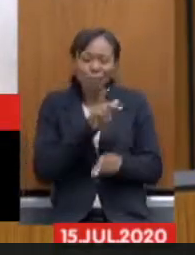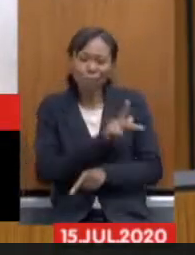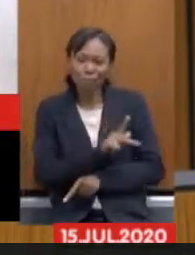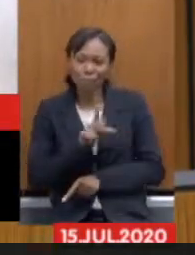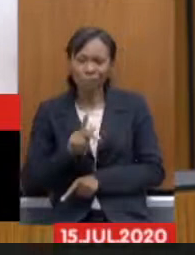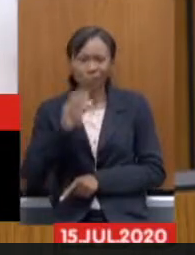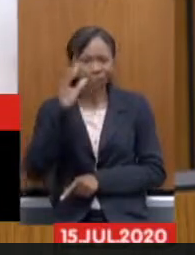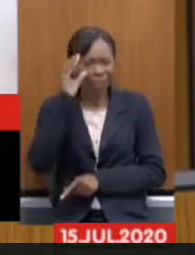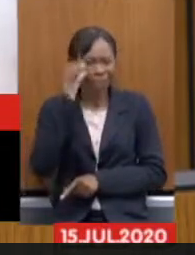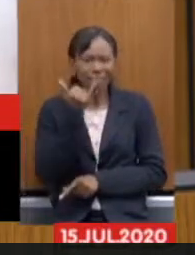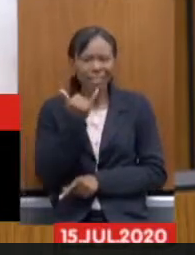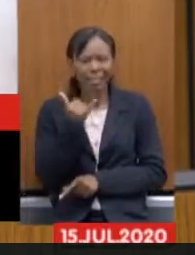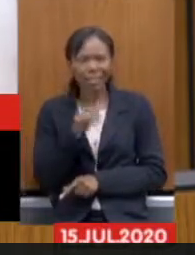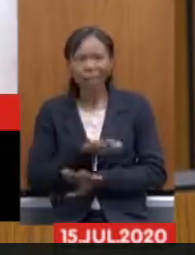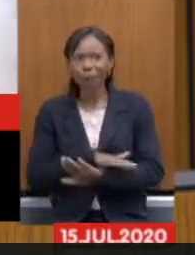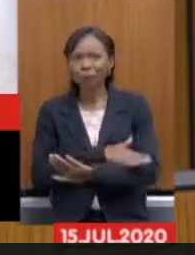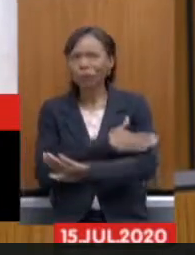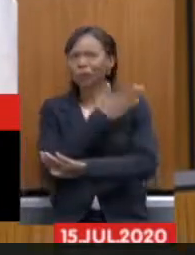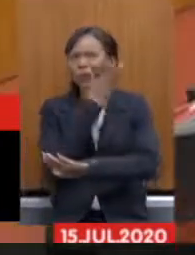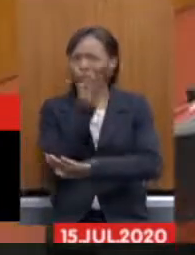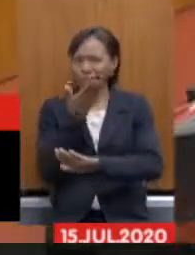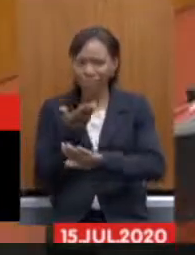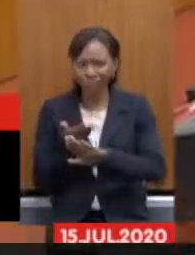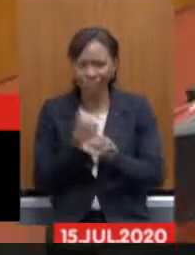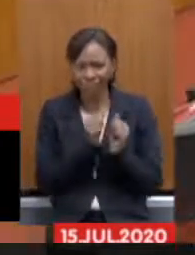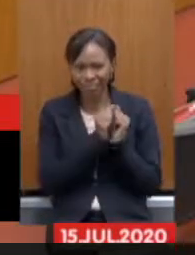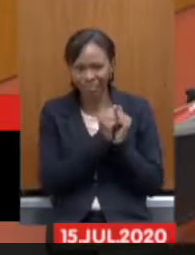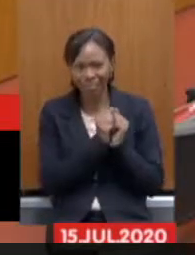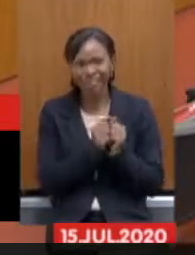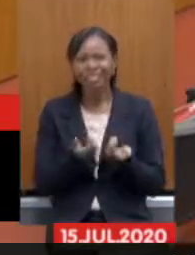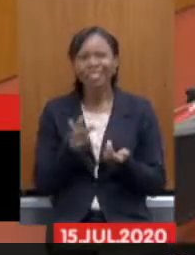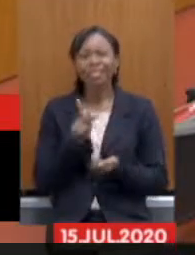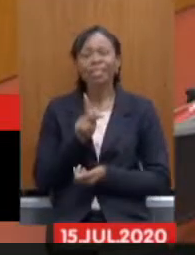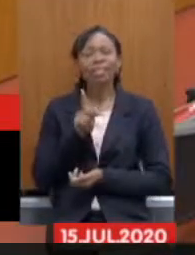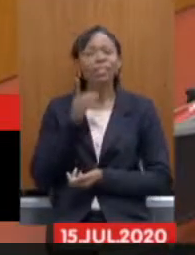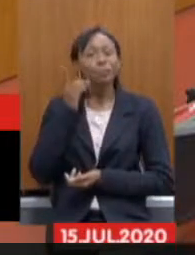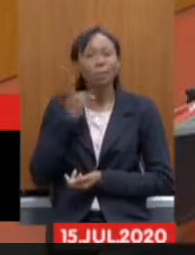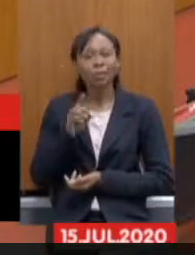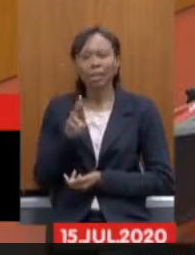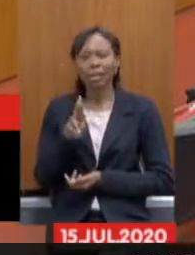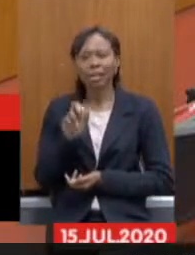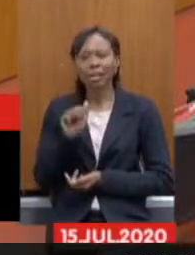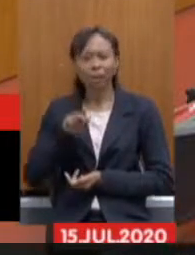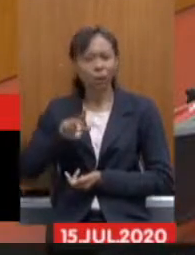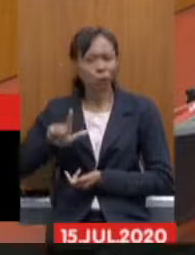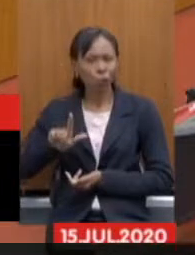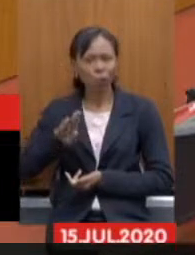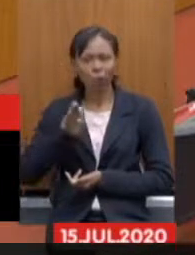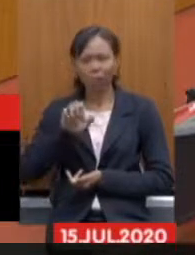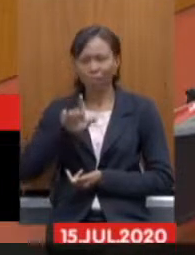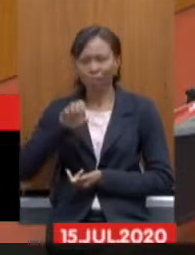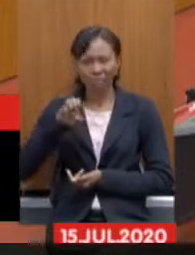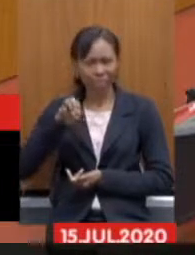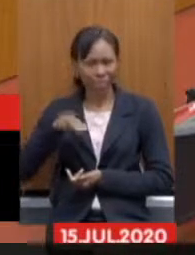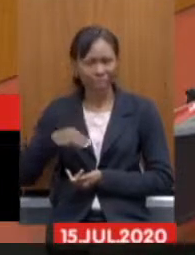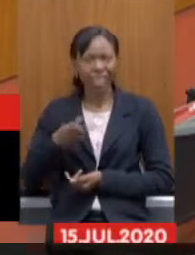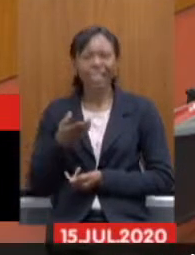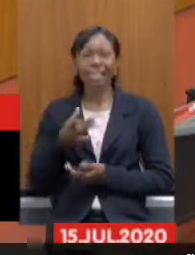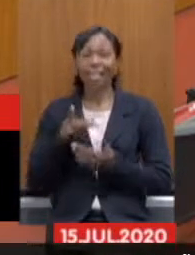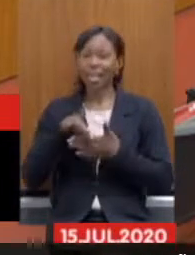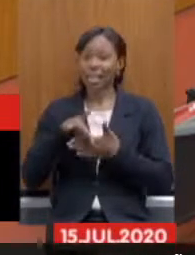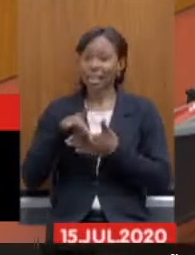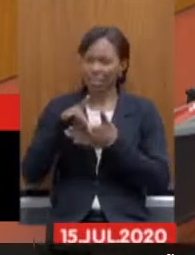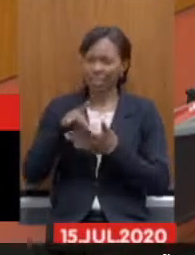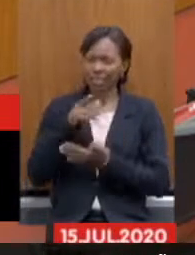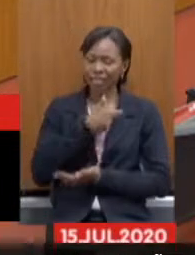cleiton o conosco o dia todo deitado raul belém também se acompanhada aqui nosso líder